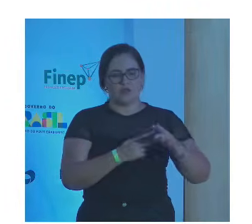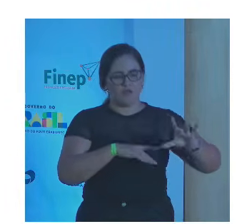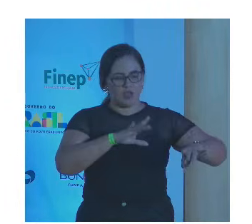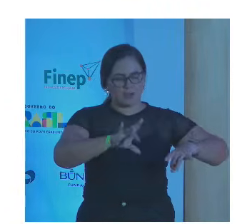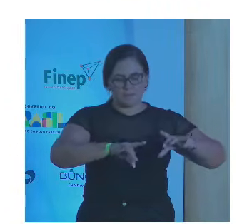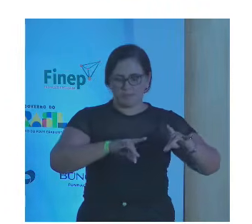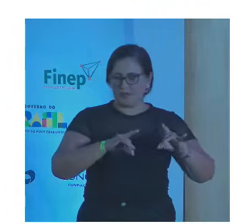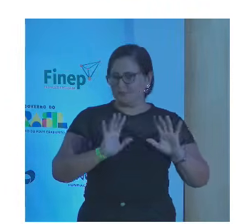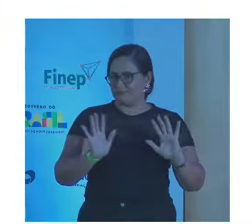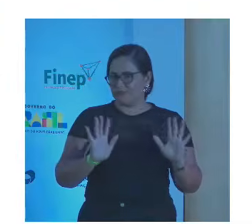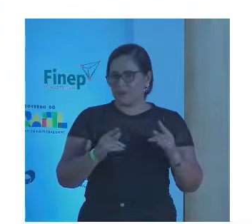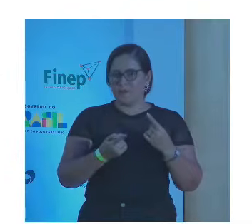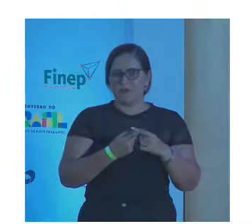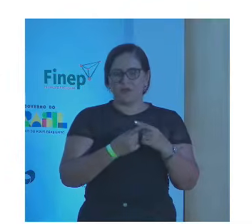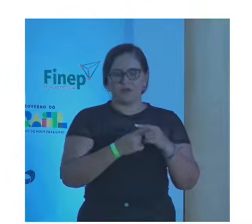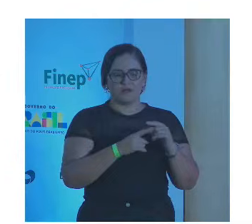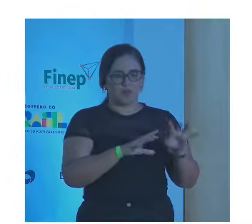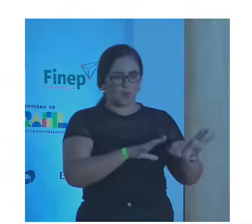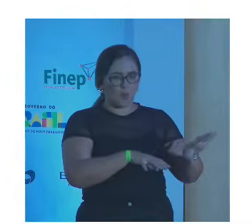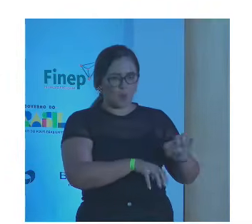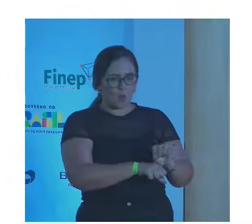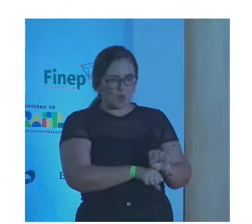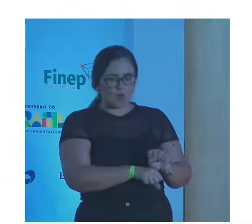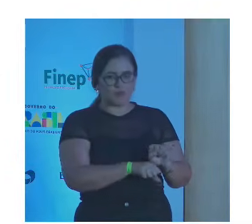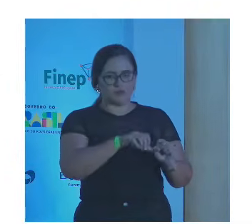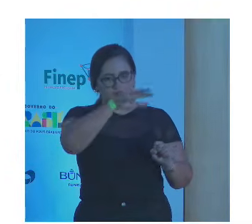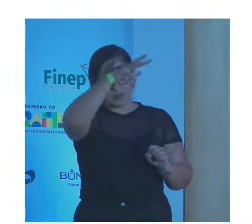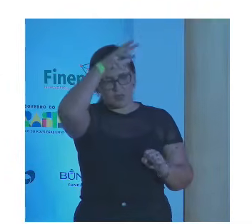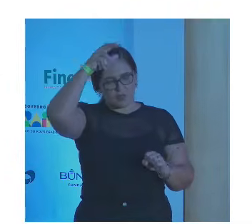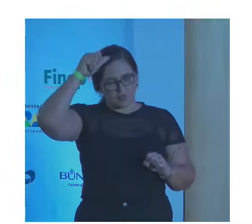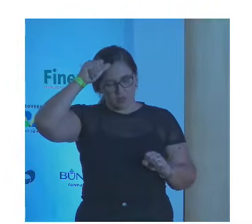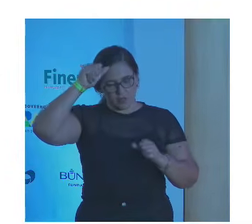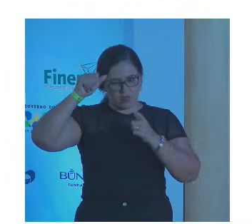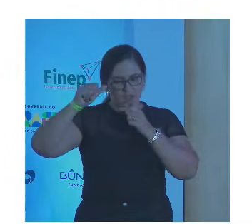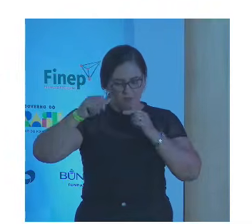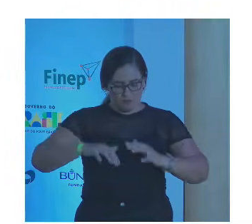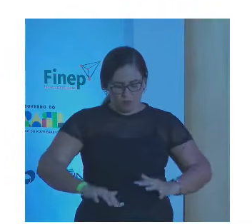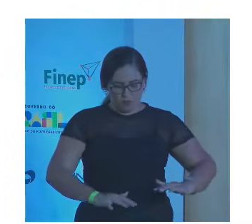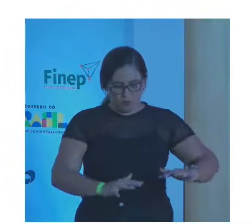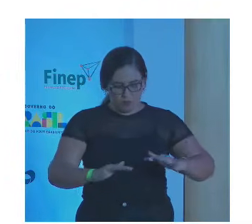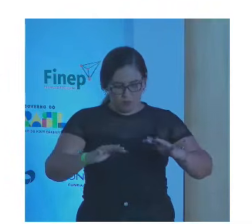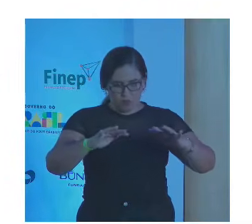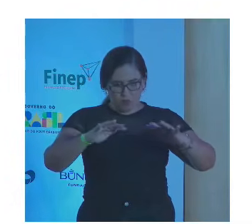também não vai chegar, porque ele vai ficar retido, né, no Baixo Amazonas, quando o nível do mar sobe.